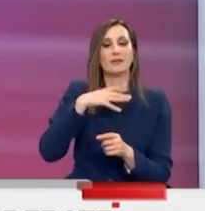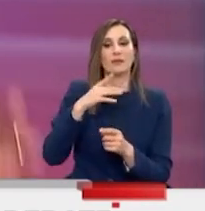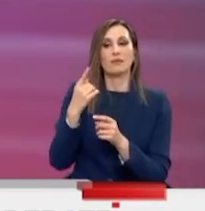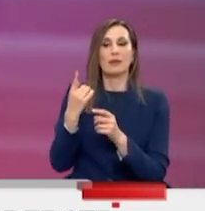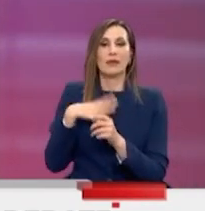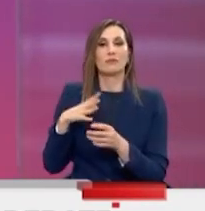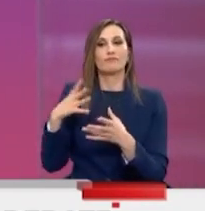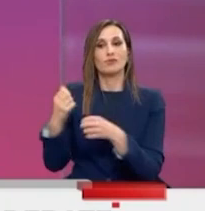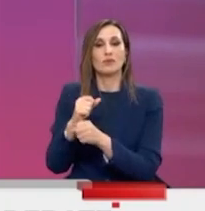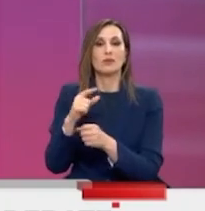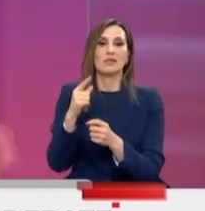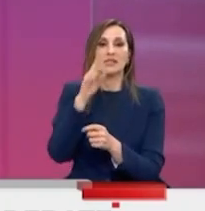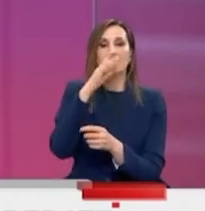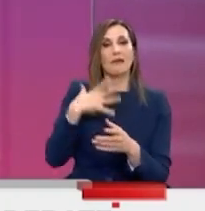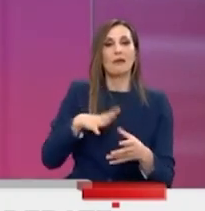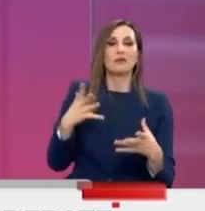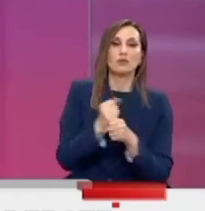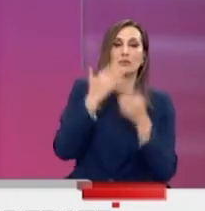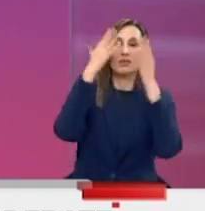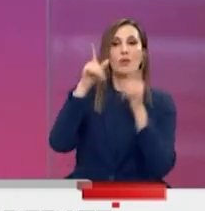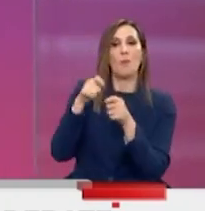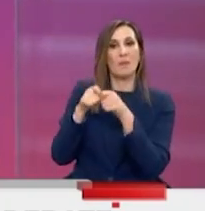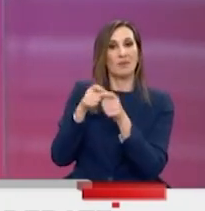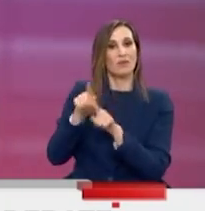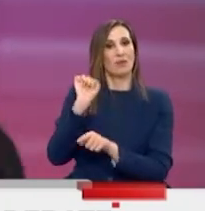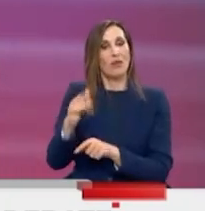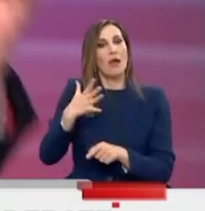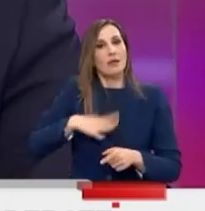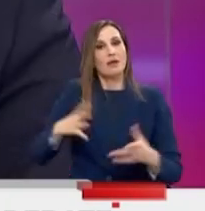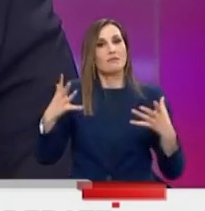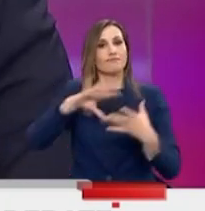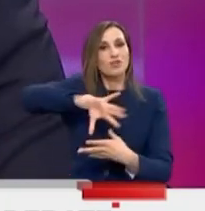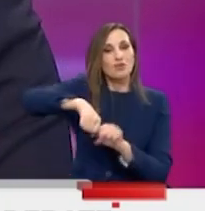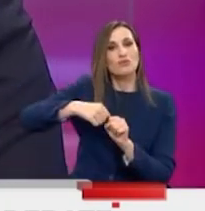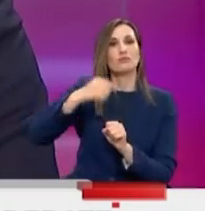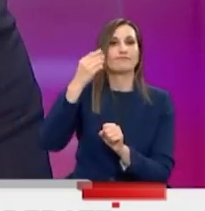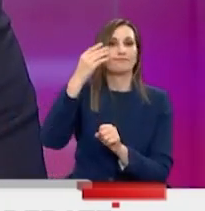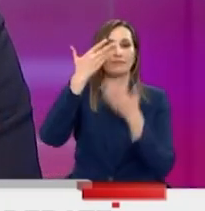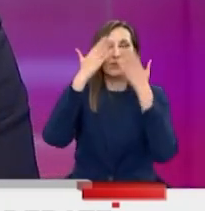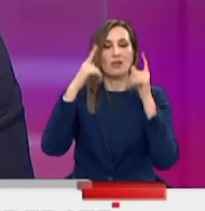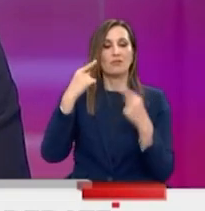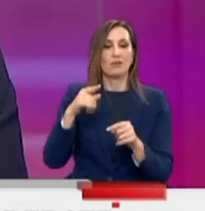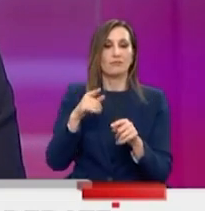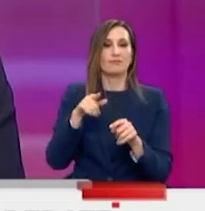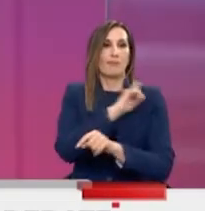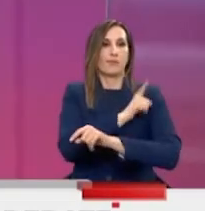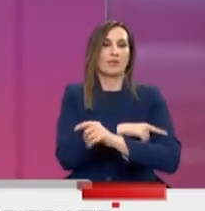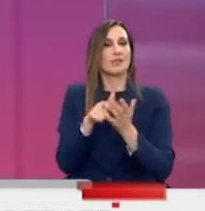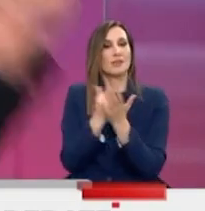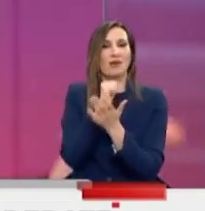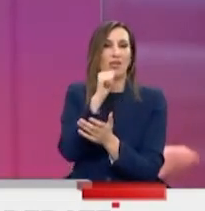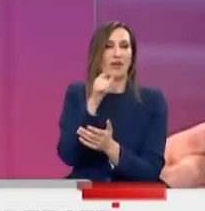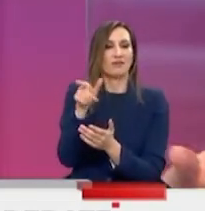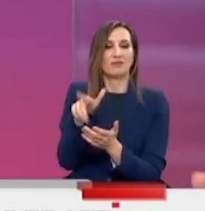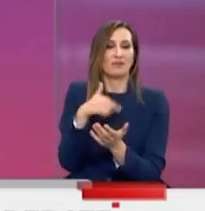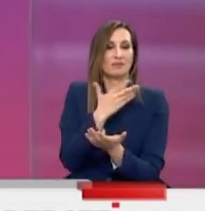democracia. E o partido deste senhor quer destruir a democracia. Oh. Tem um projeto presidencialista, que é um projeto autoritário de poder, porque foi sempre assim, que